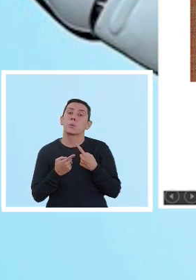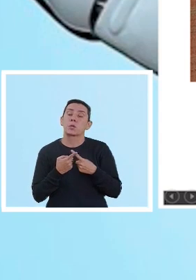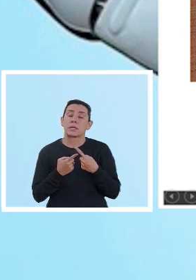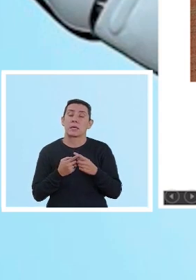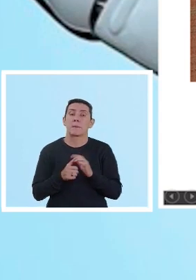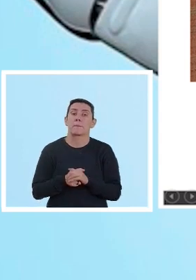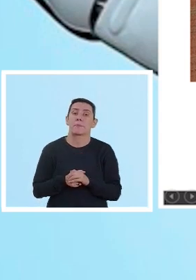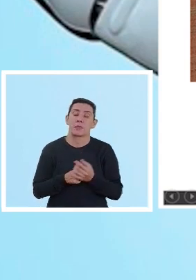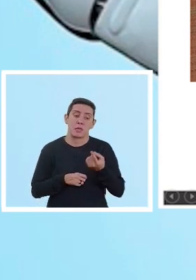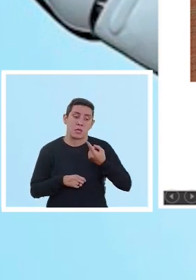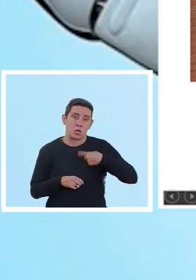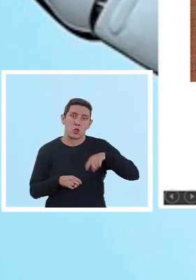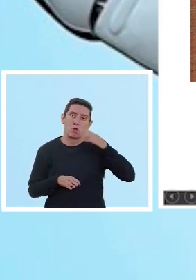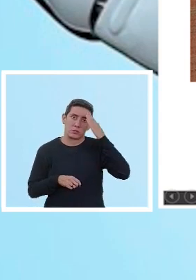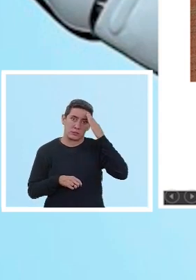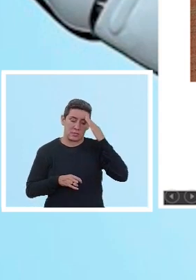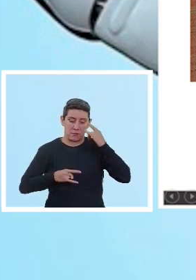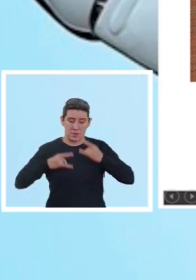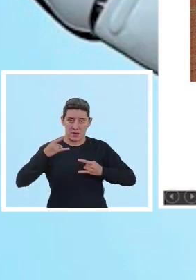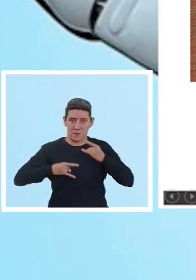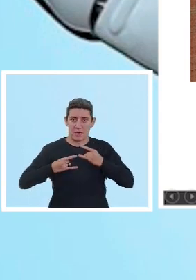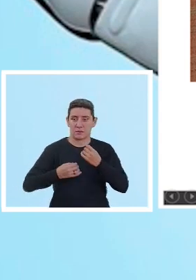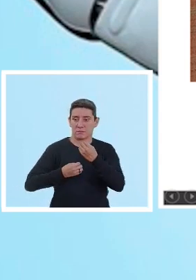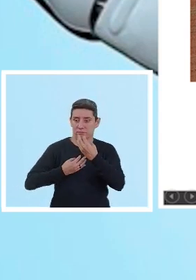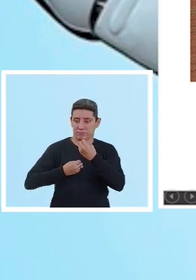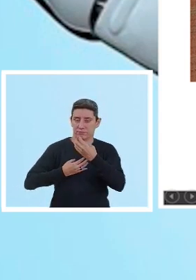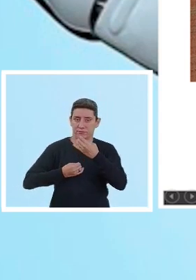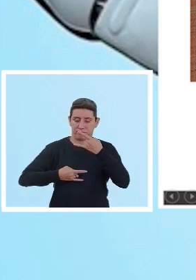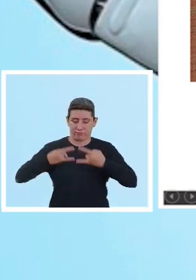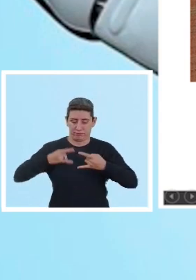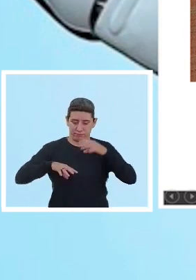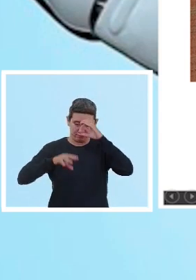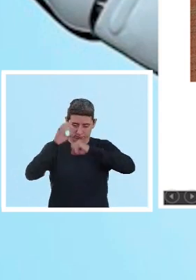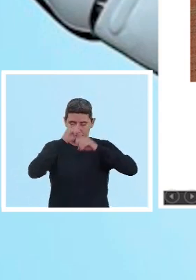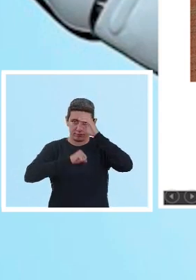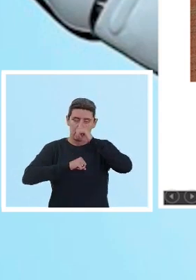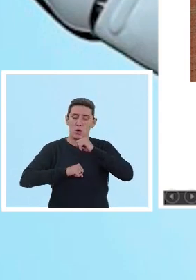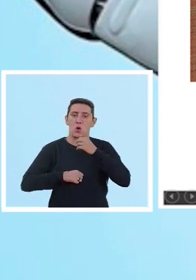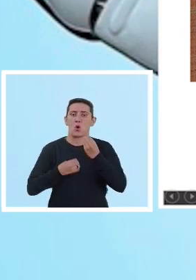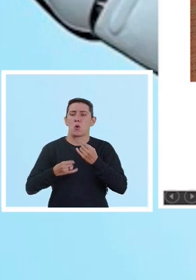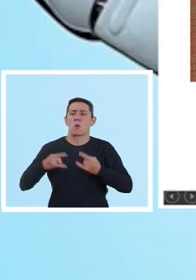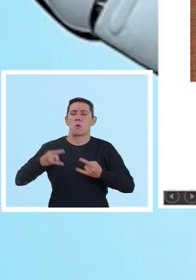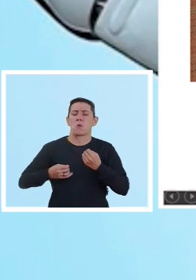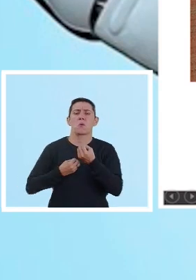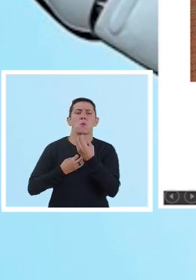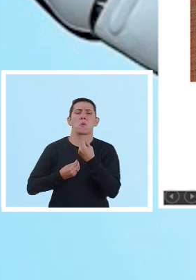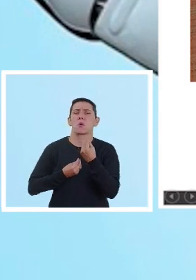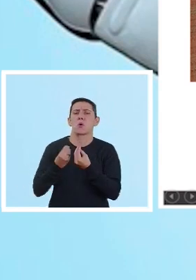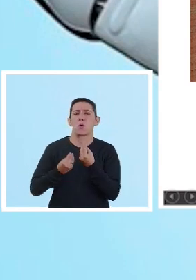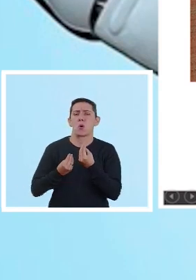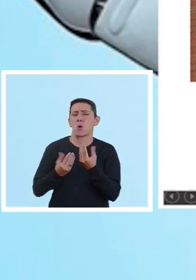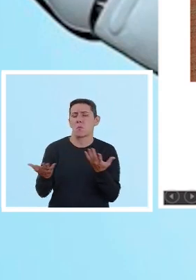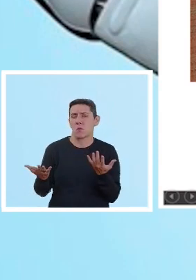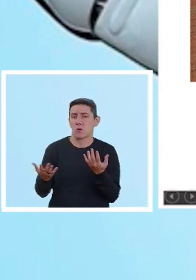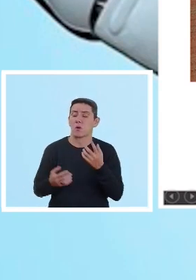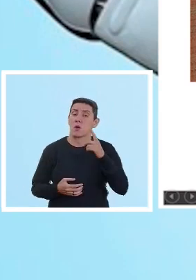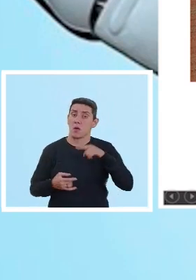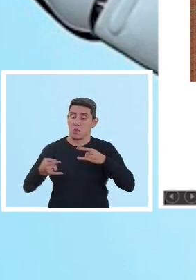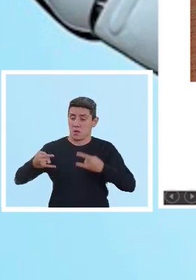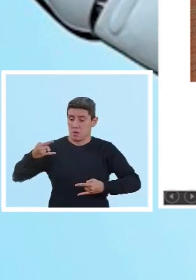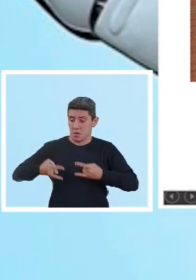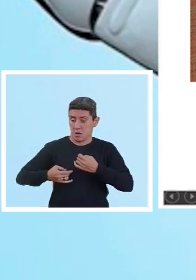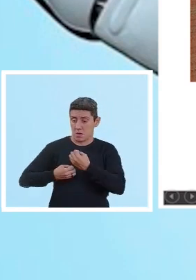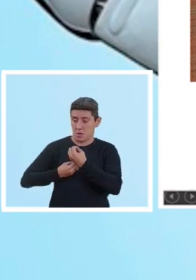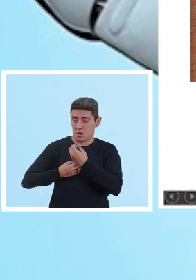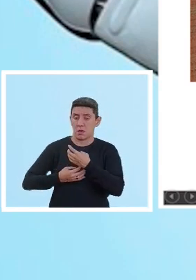a gente até costuma dizer né só para ficar até mais claro que comportamento é esse para o nosso 20 é um comportamento